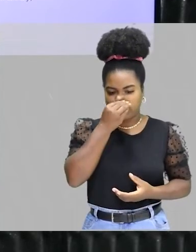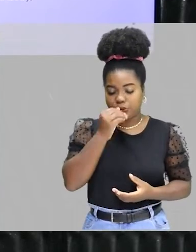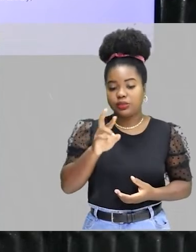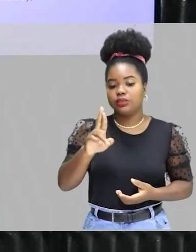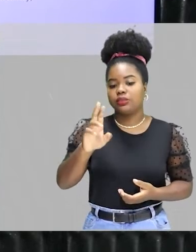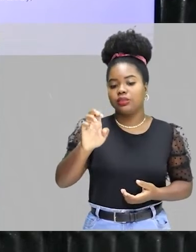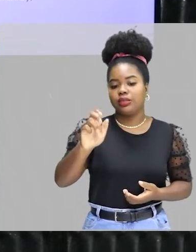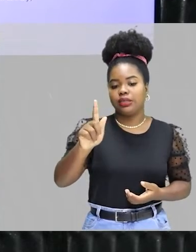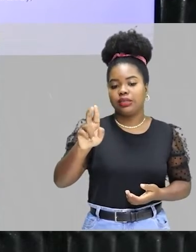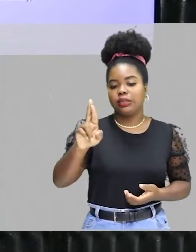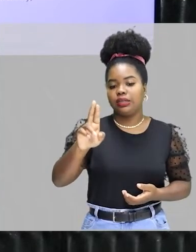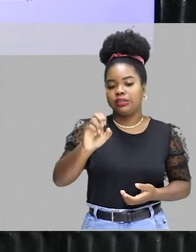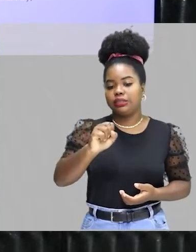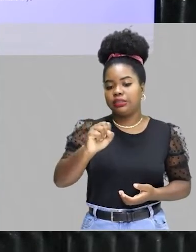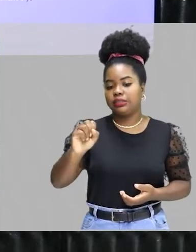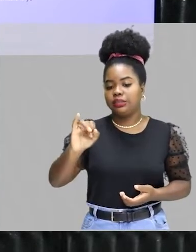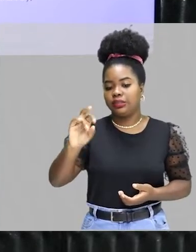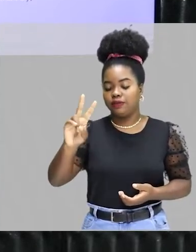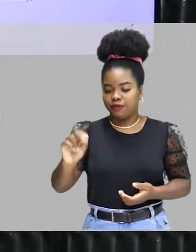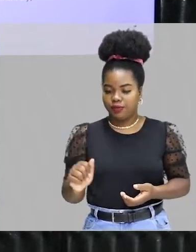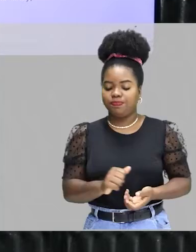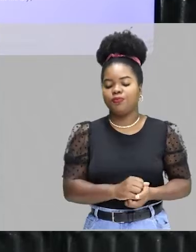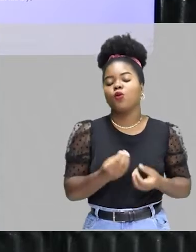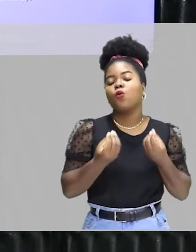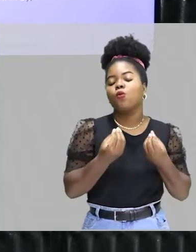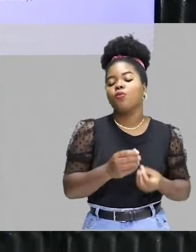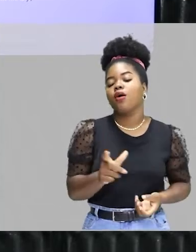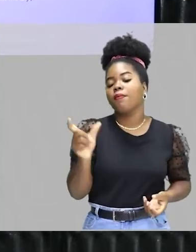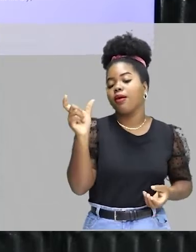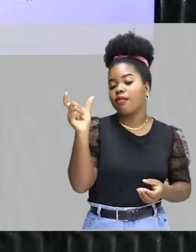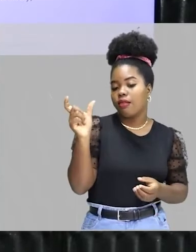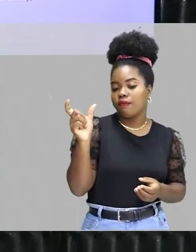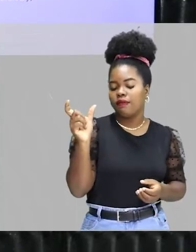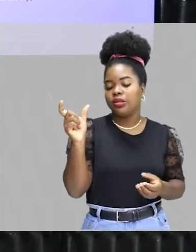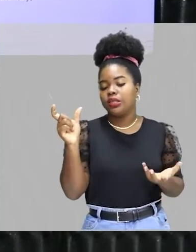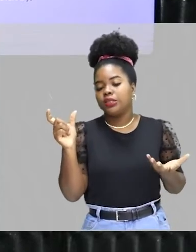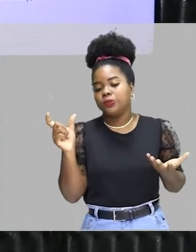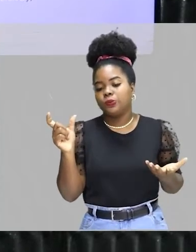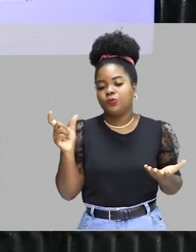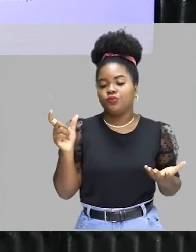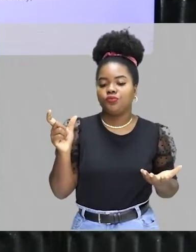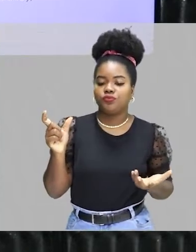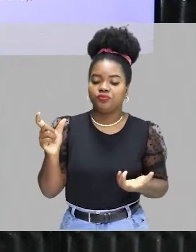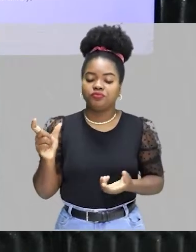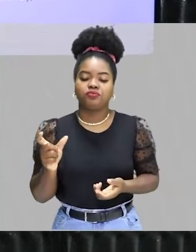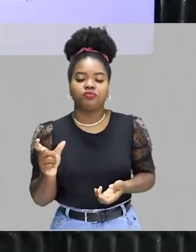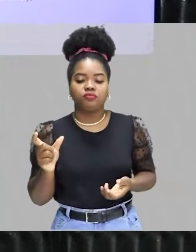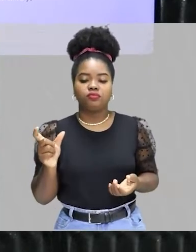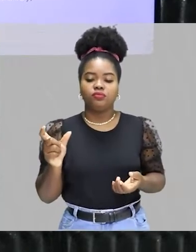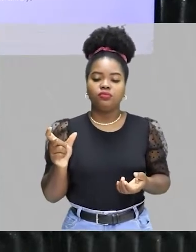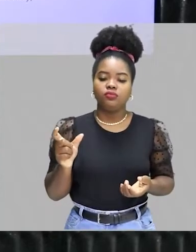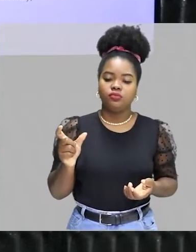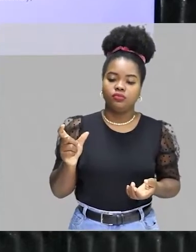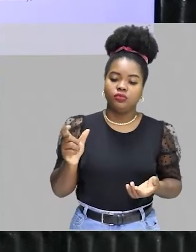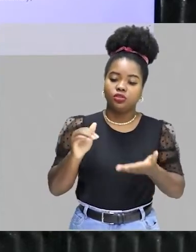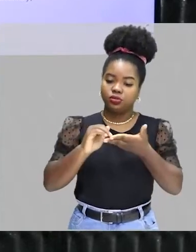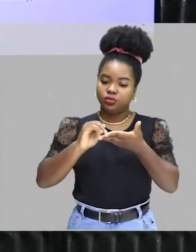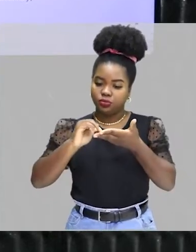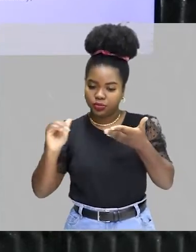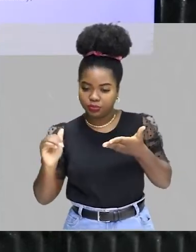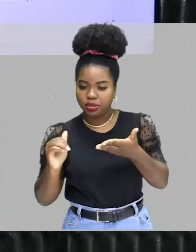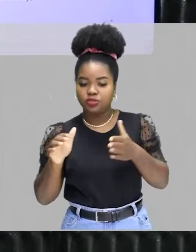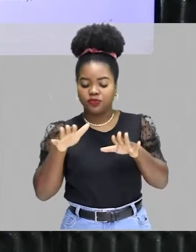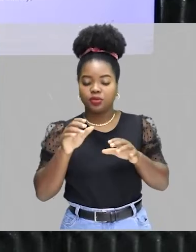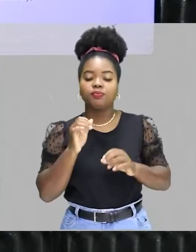derivação regressiva, quando a palavra é retirada uma parte dela e aí fica.